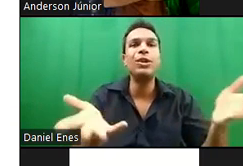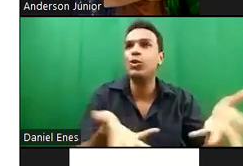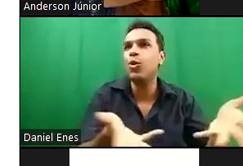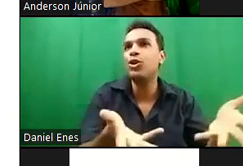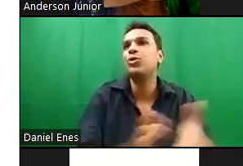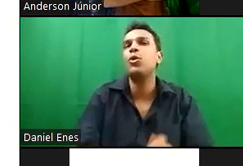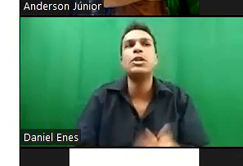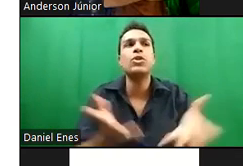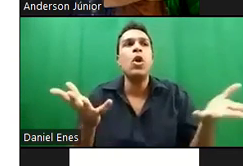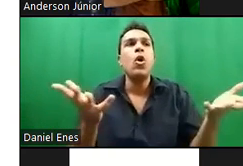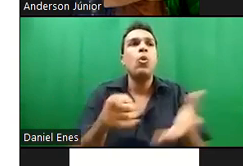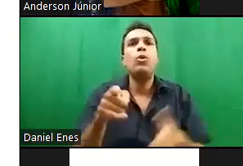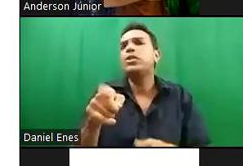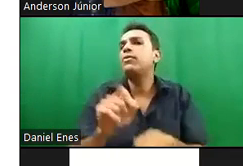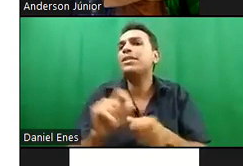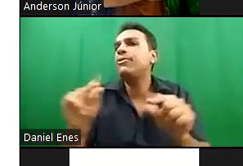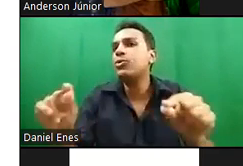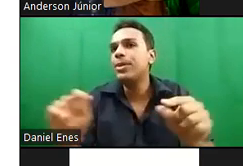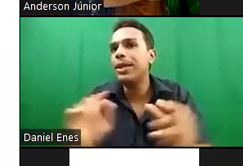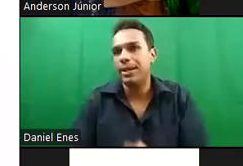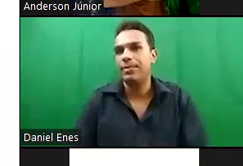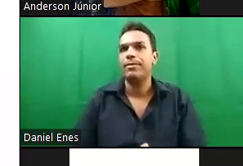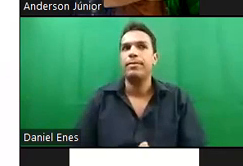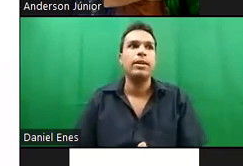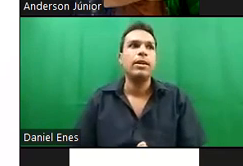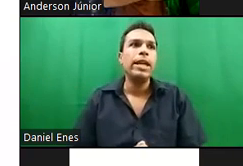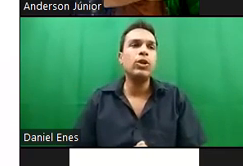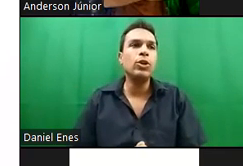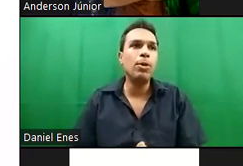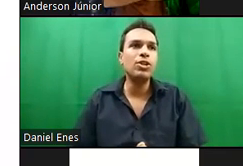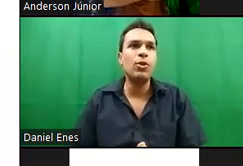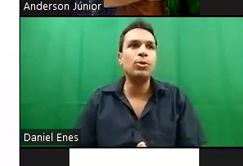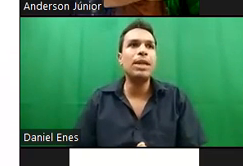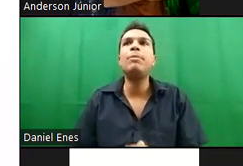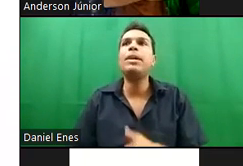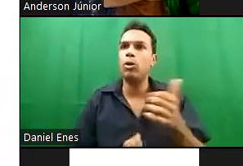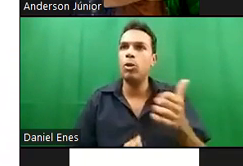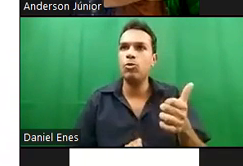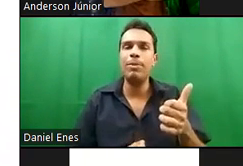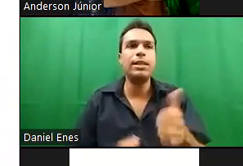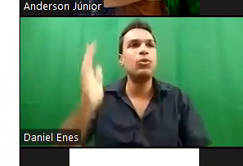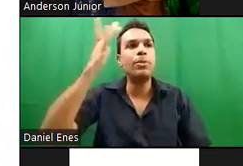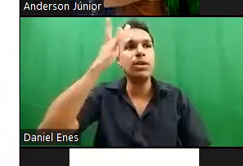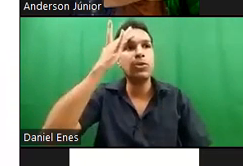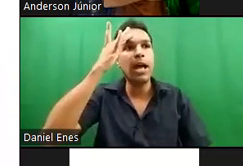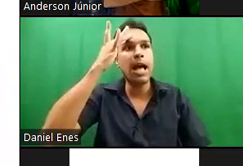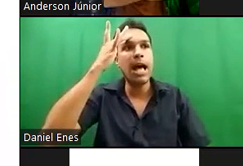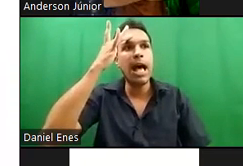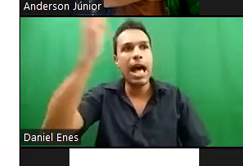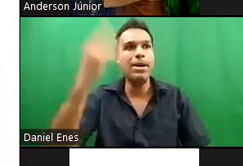interrogativo e o hoje no começo. Hoje você fez o quê? Eu não posso voltar amanhã. Coloco amanhã lá no